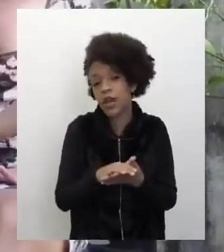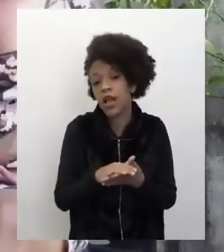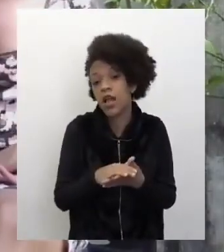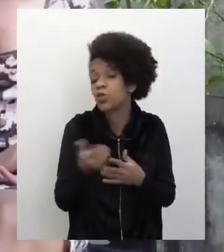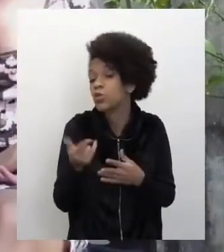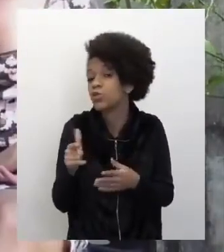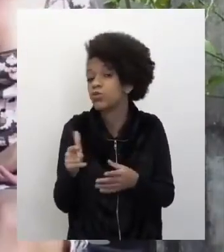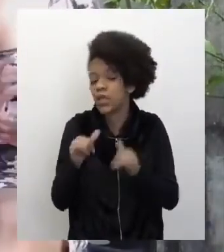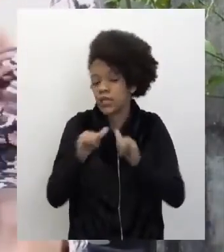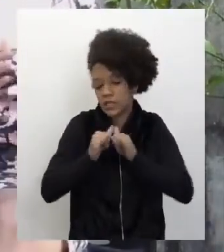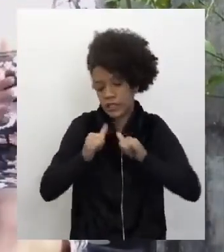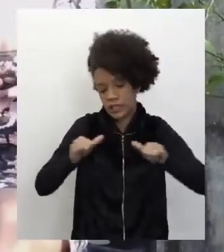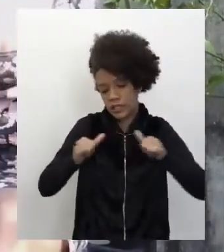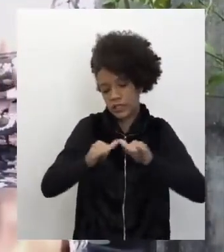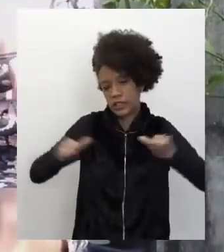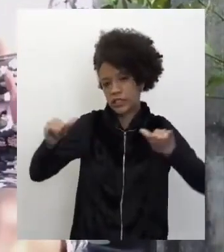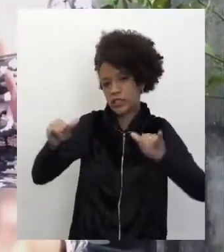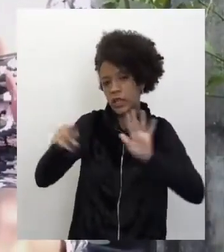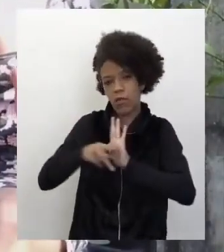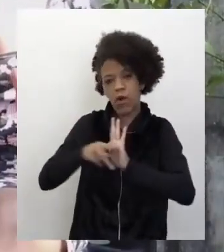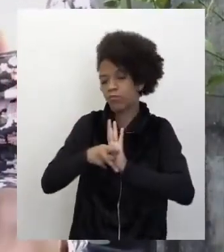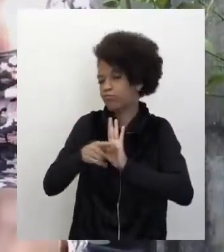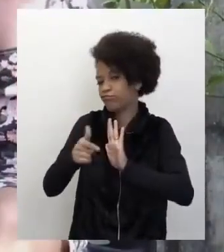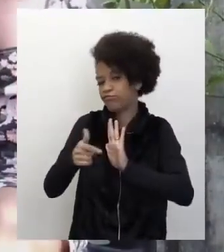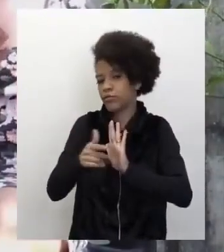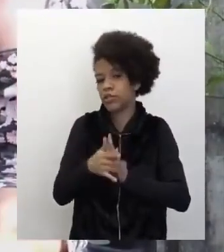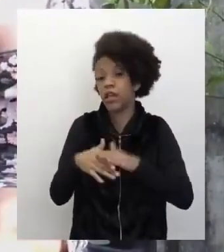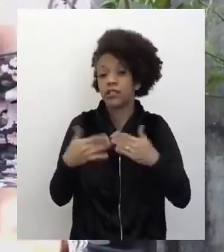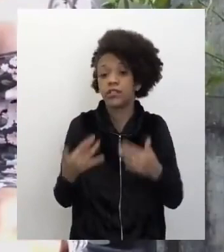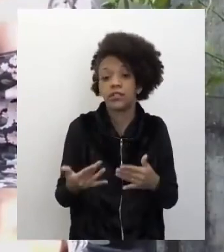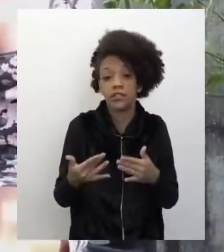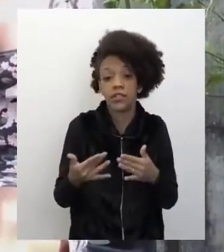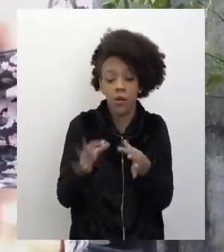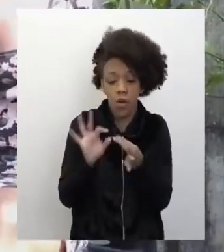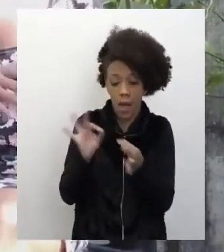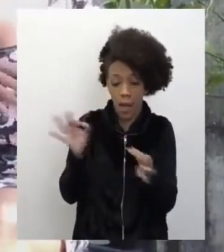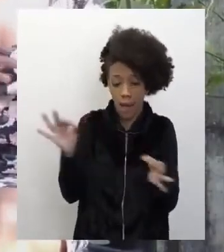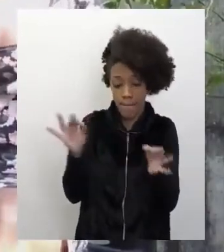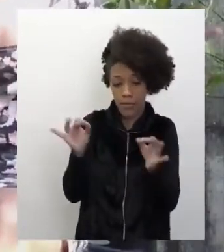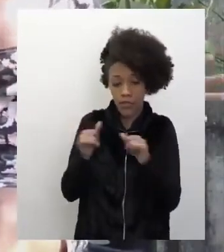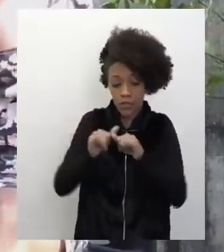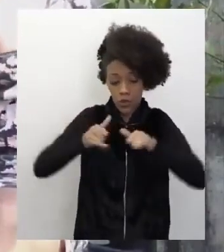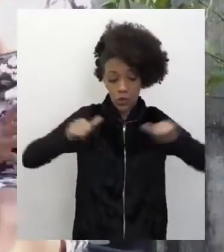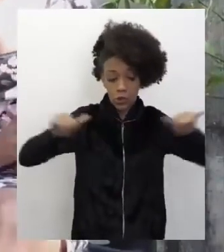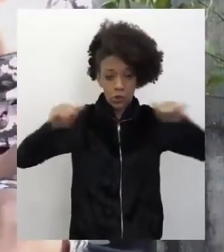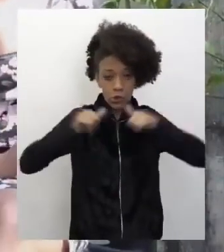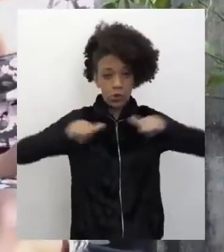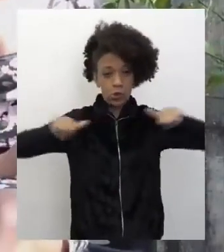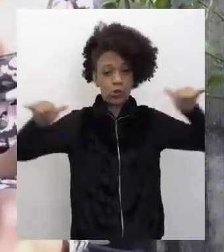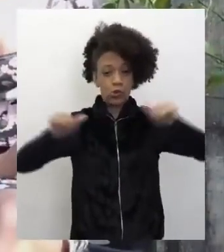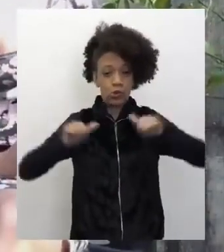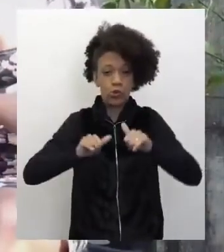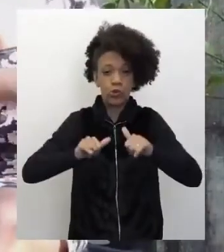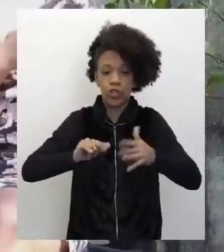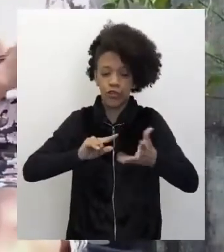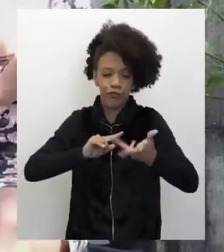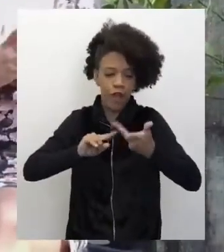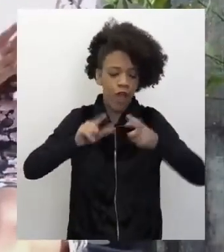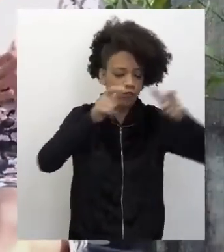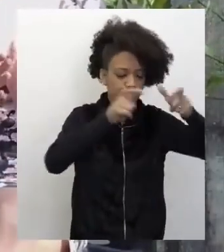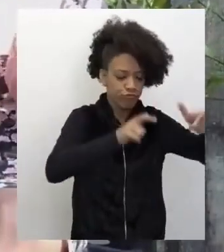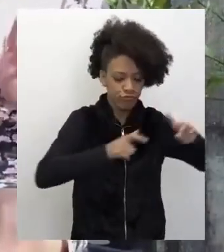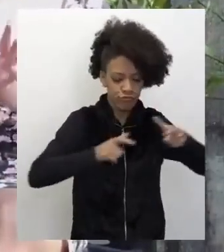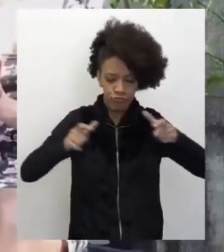de radiação. Eles então medem como a radiação solar é refletida pelos vários objetos, e